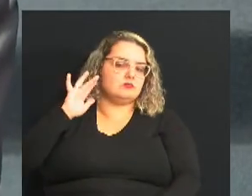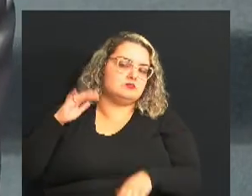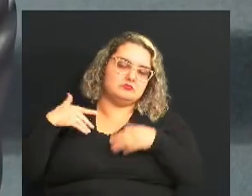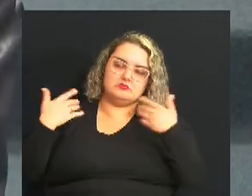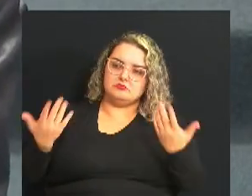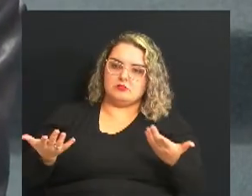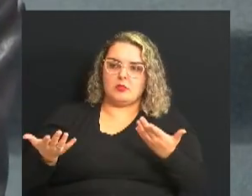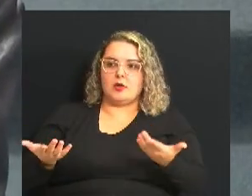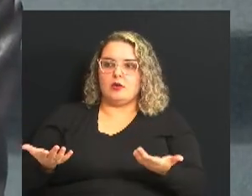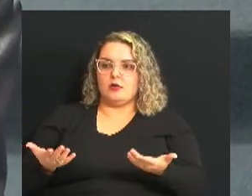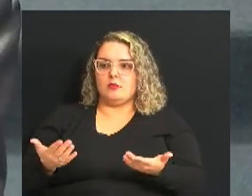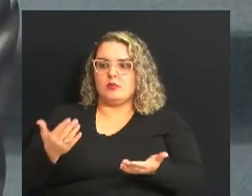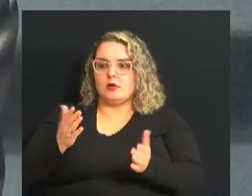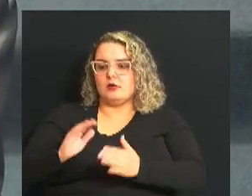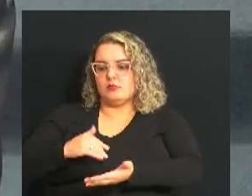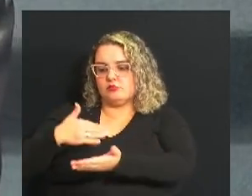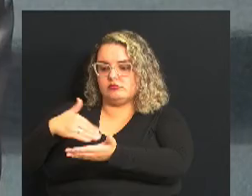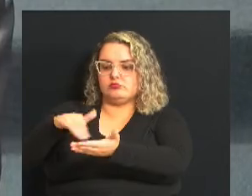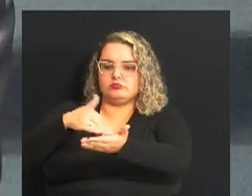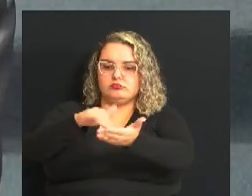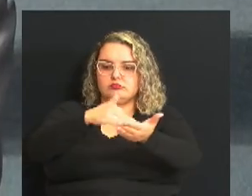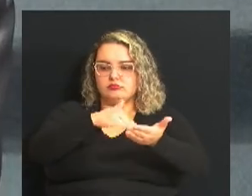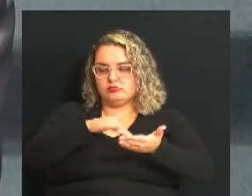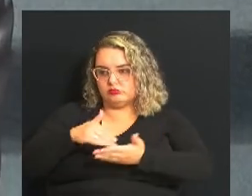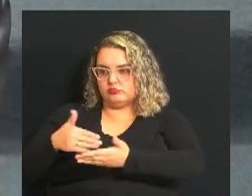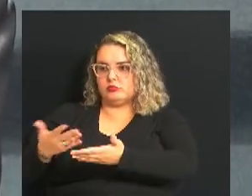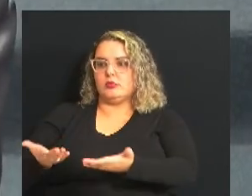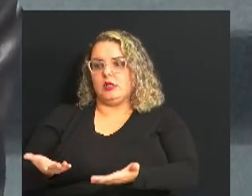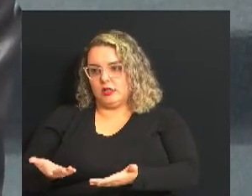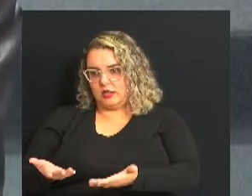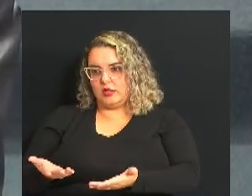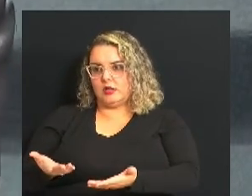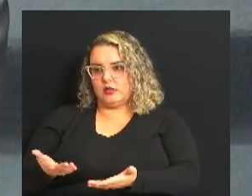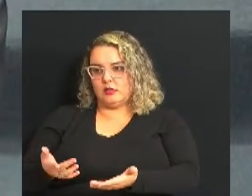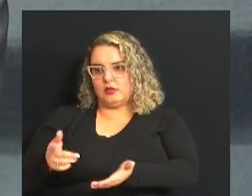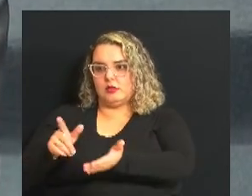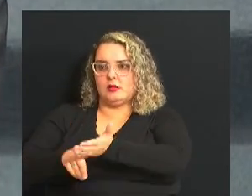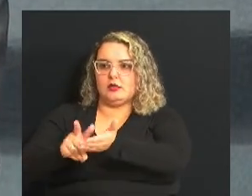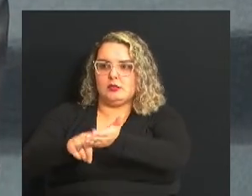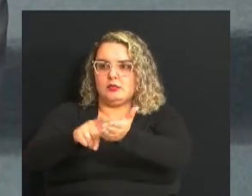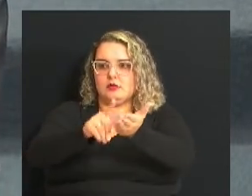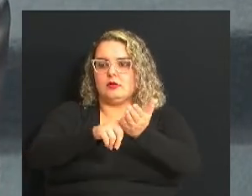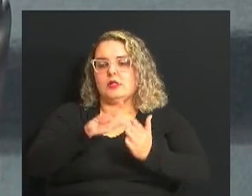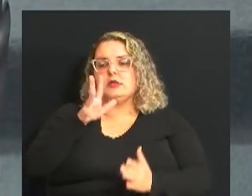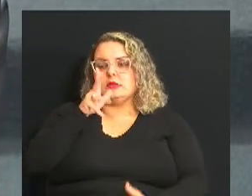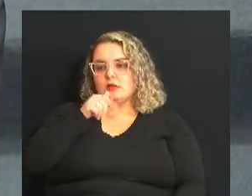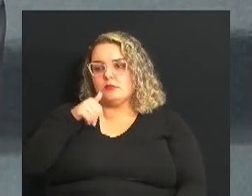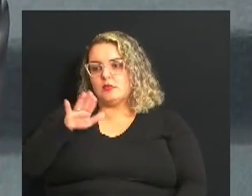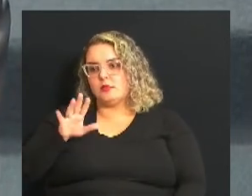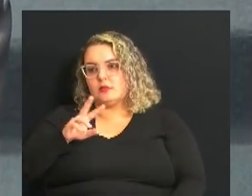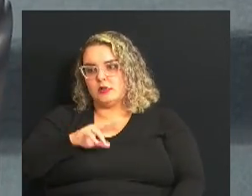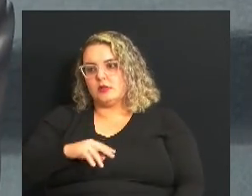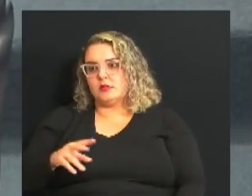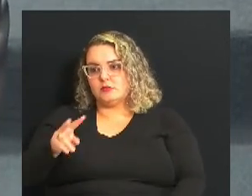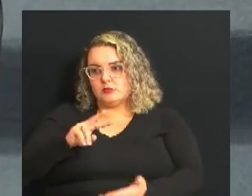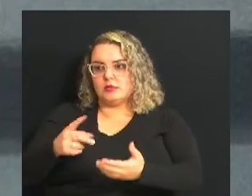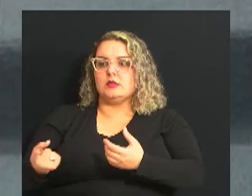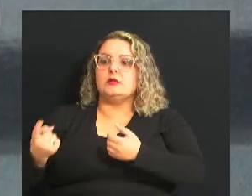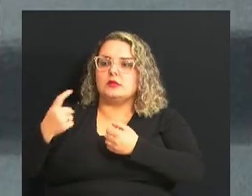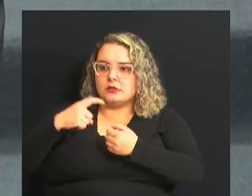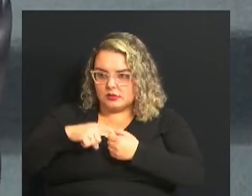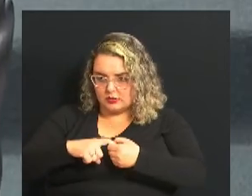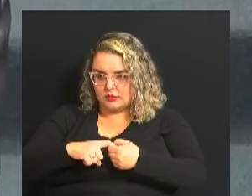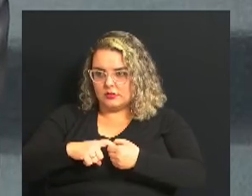porque se passa por várias secretarias, como no papel ele demora mais para fazer, e na volta chega aqui